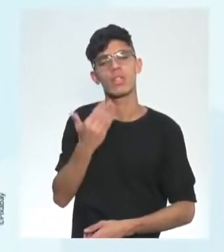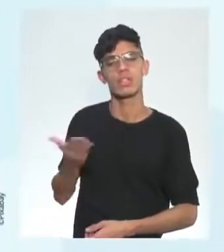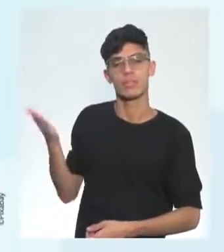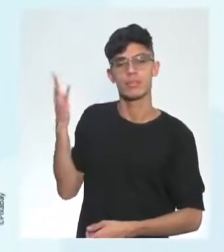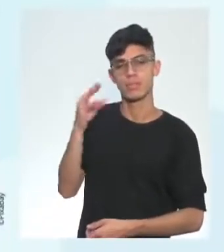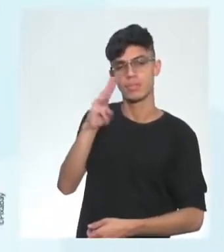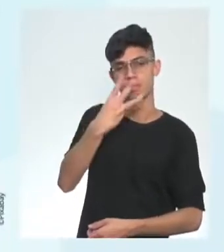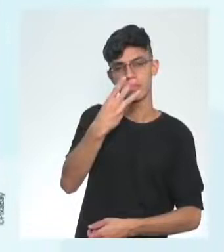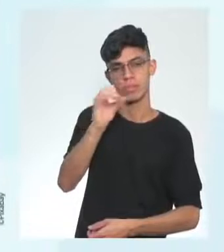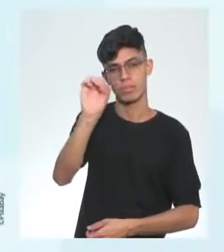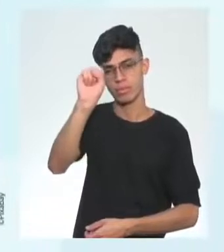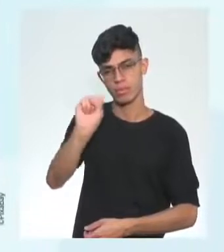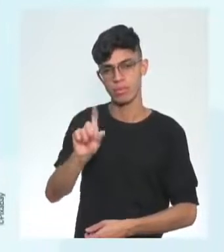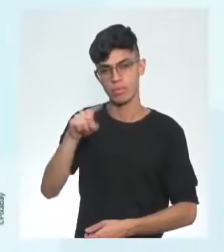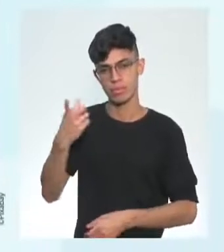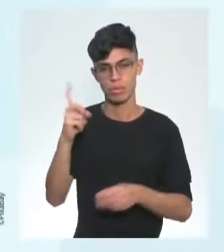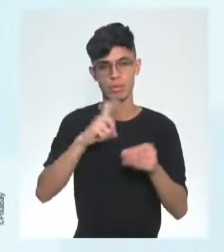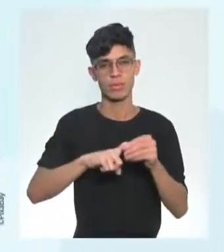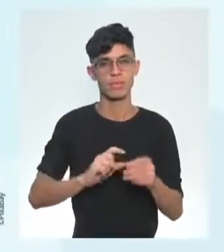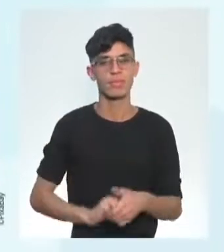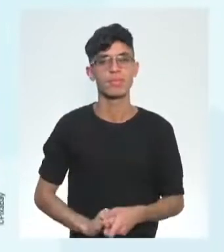cidade? 30 segundinhos e já voltamos.